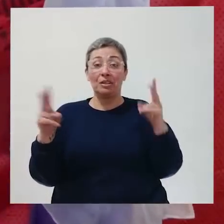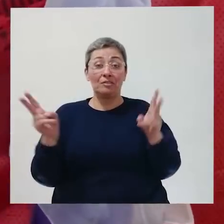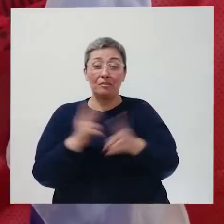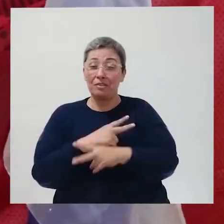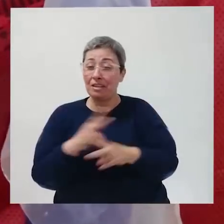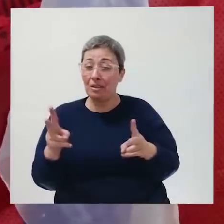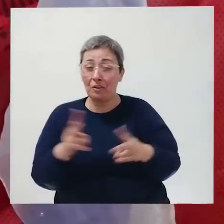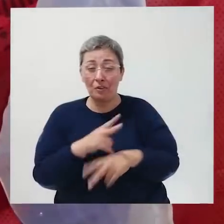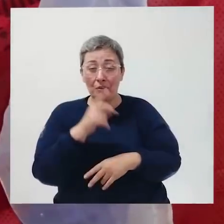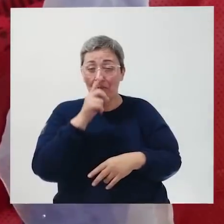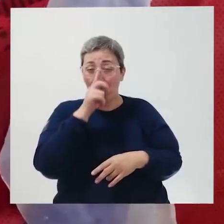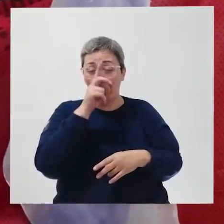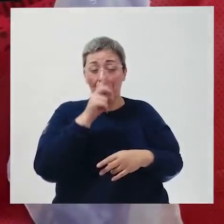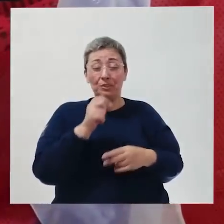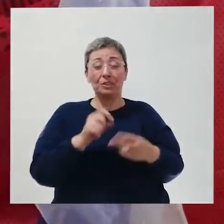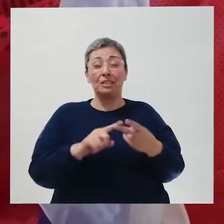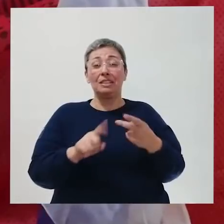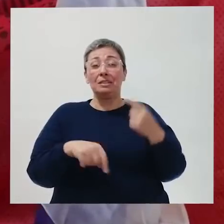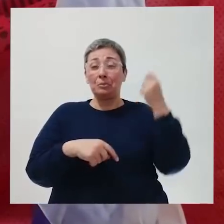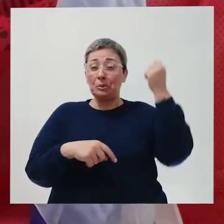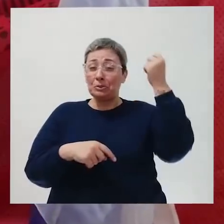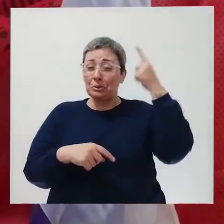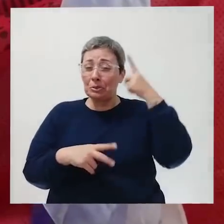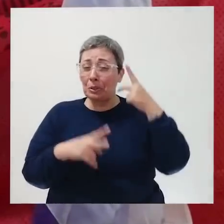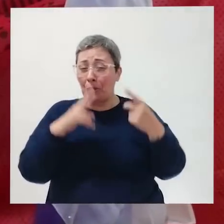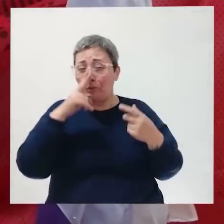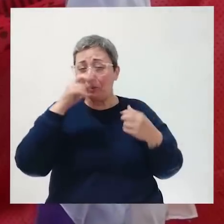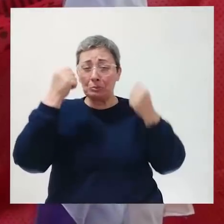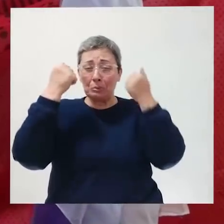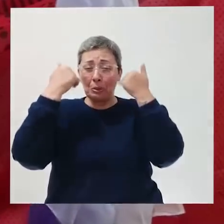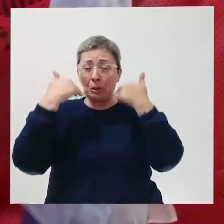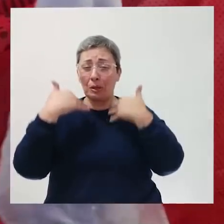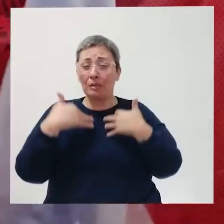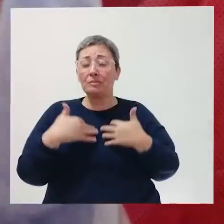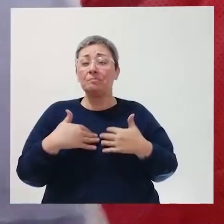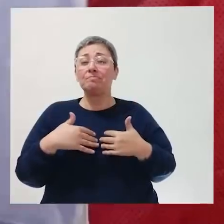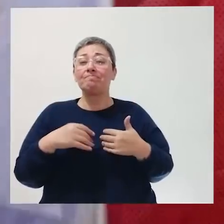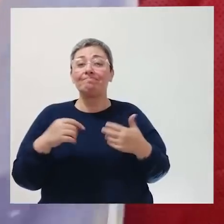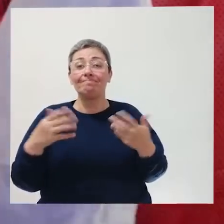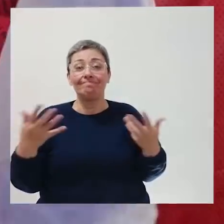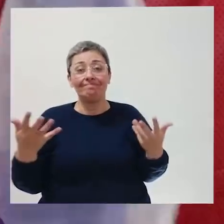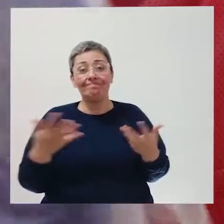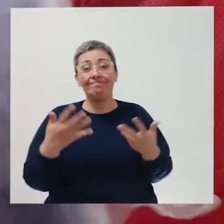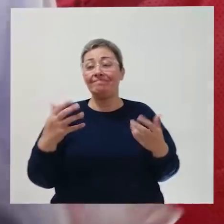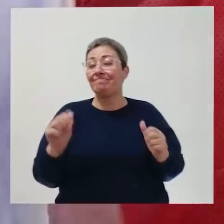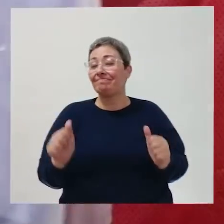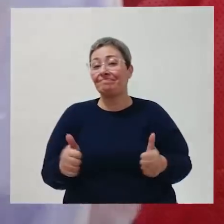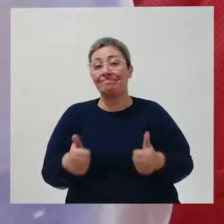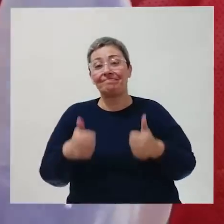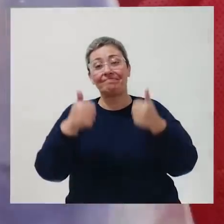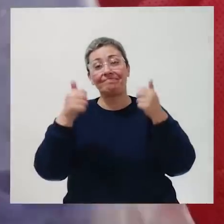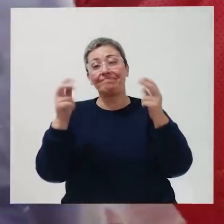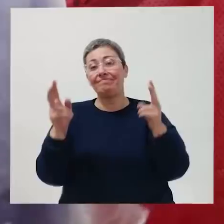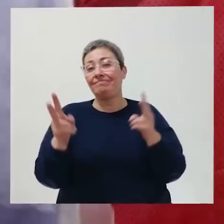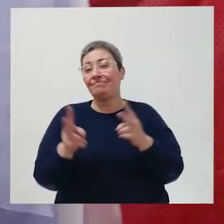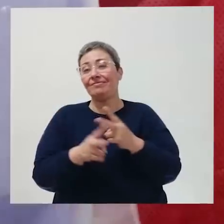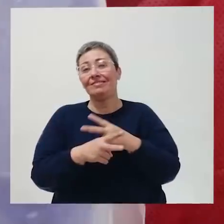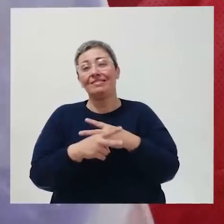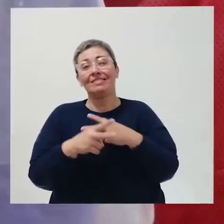ventania, depois daquele sol escaldante, nada melhor do que uma